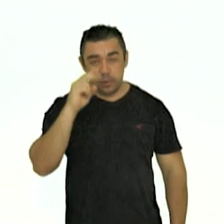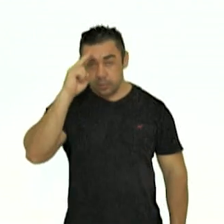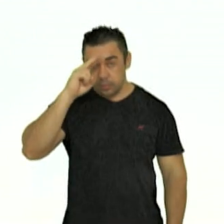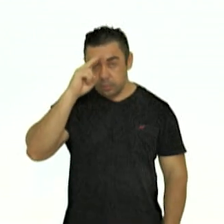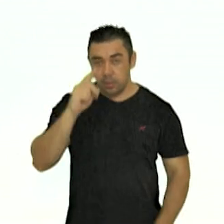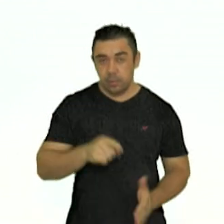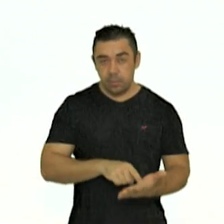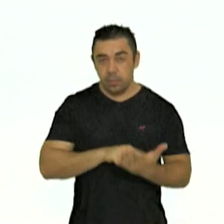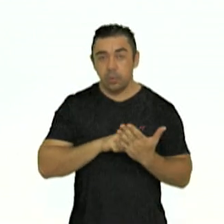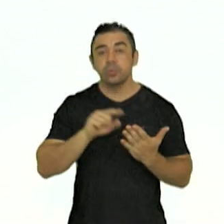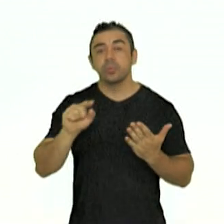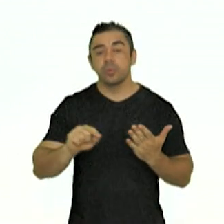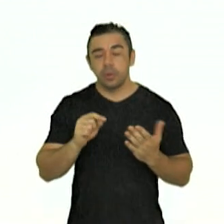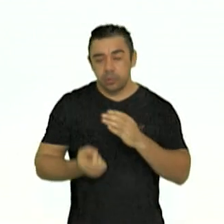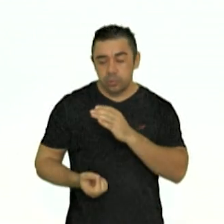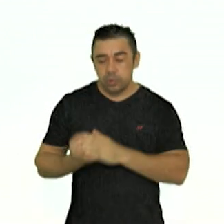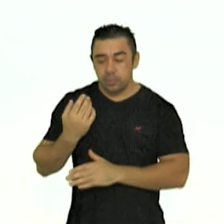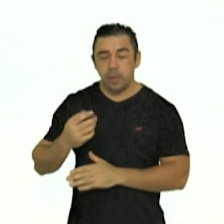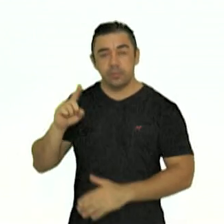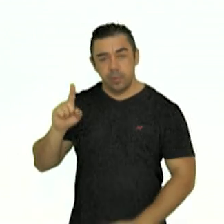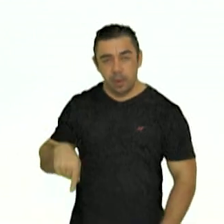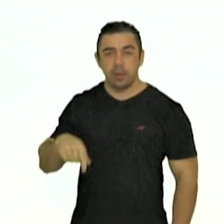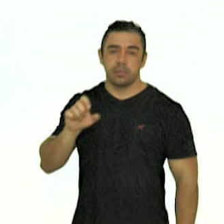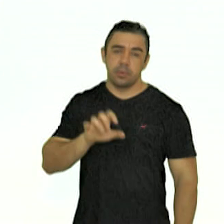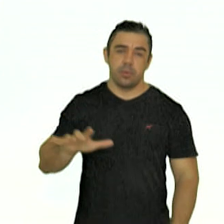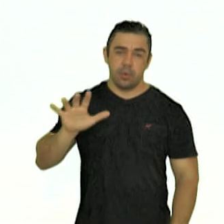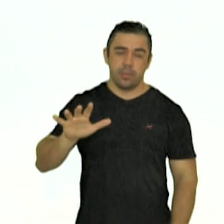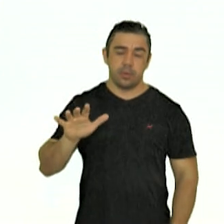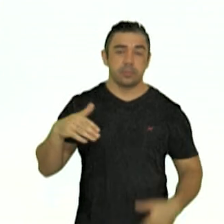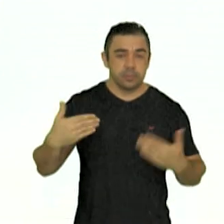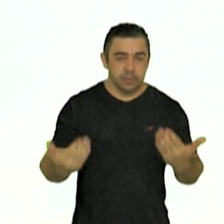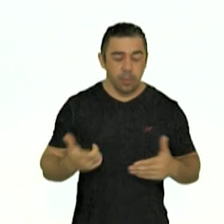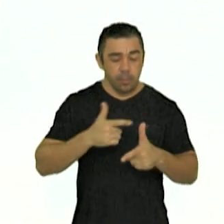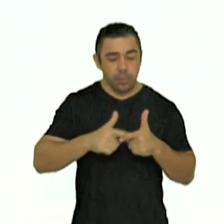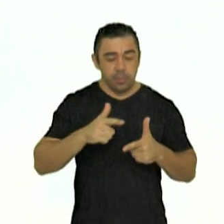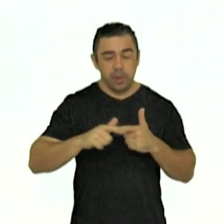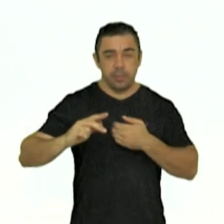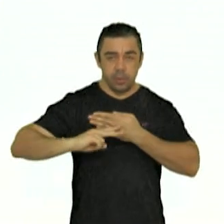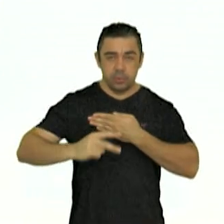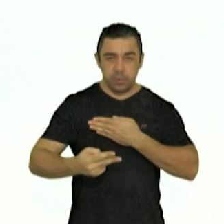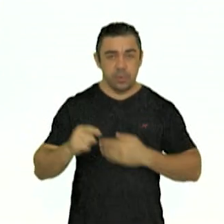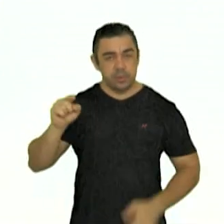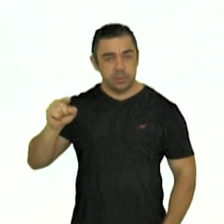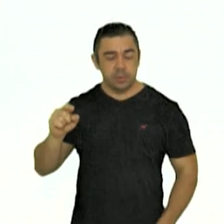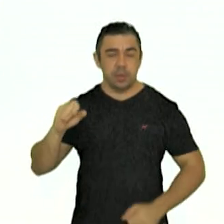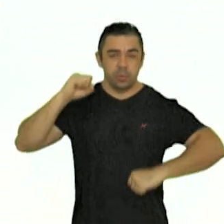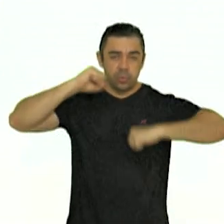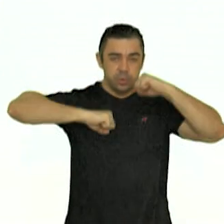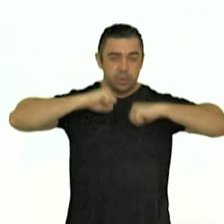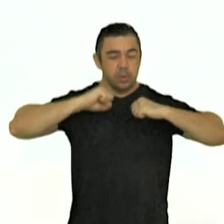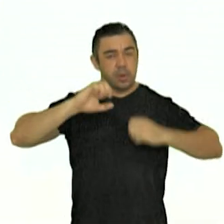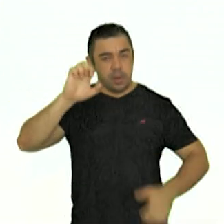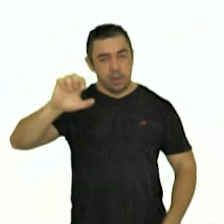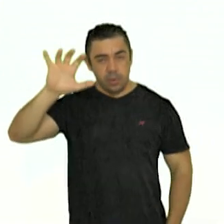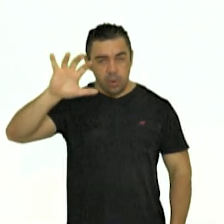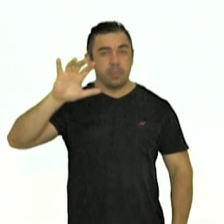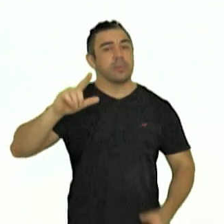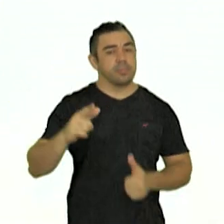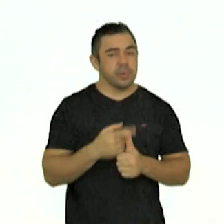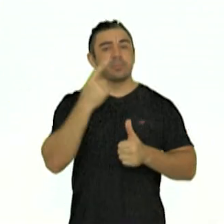indústria teve início na Europa, então os problemas, consequência da industrialização, a Europa sentiu